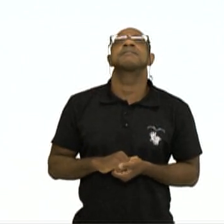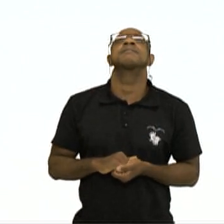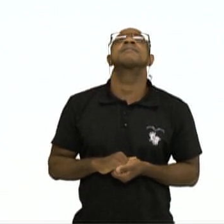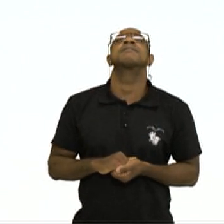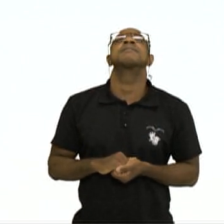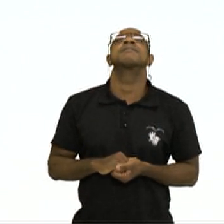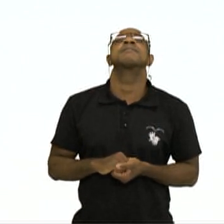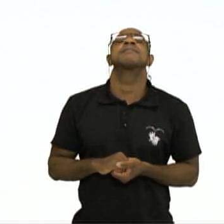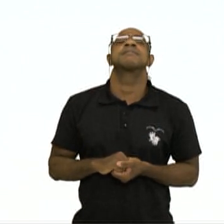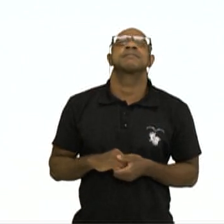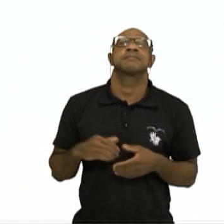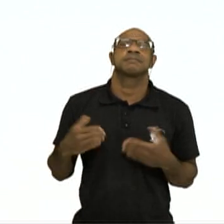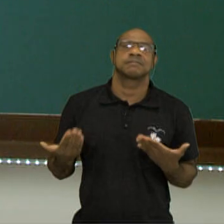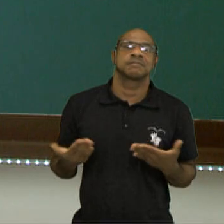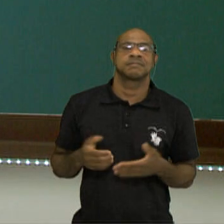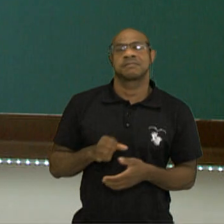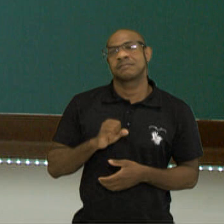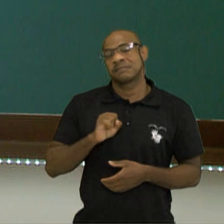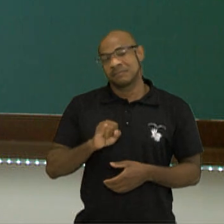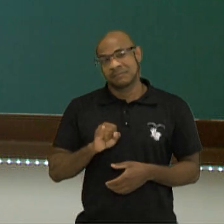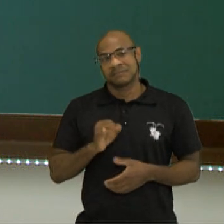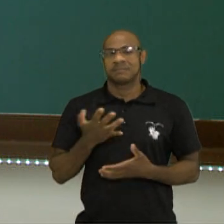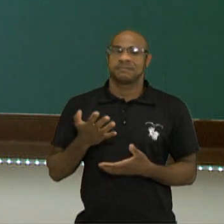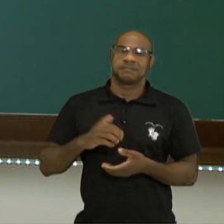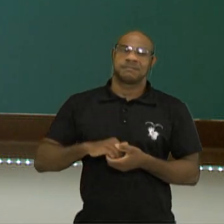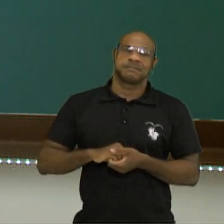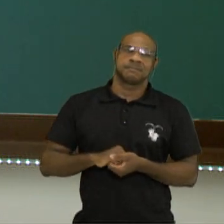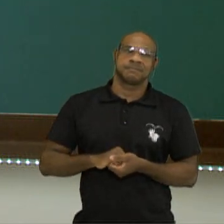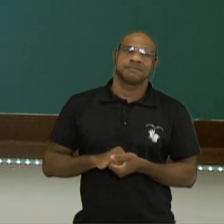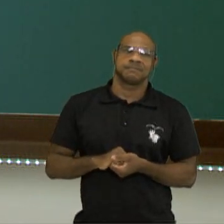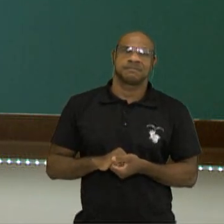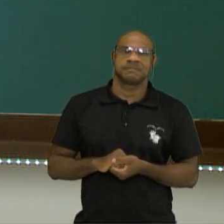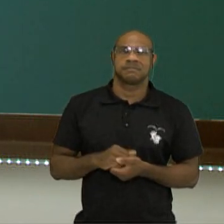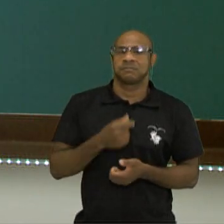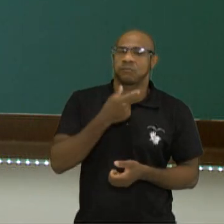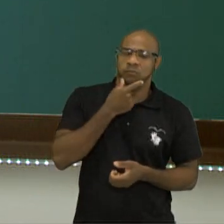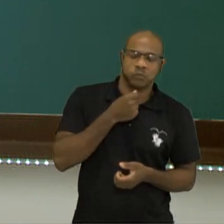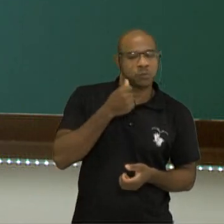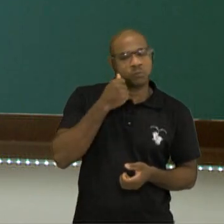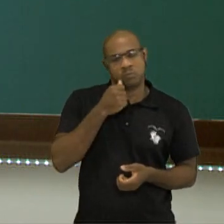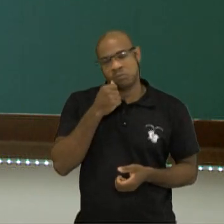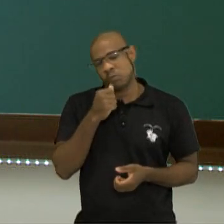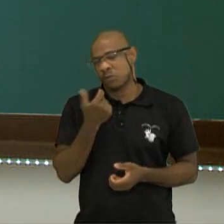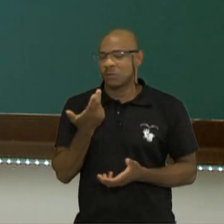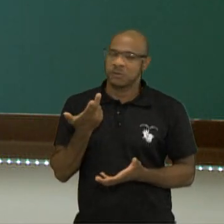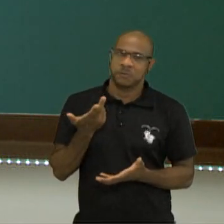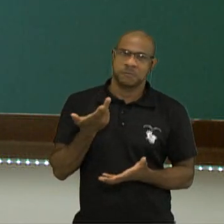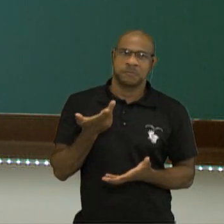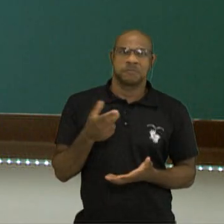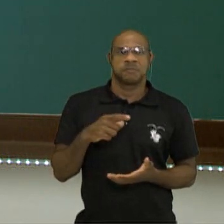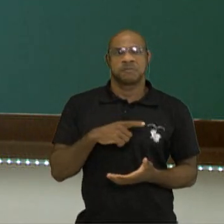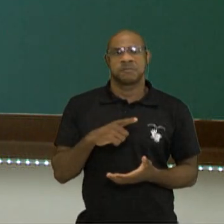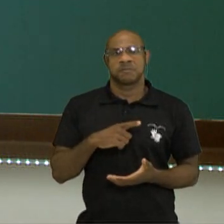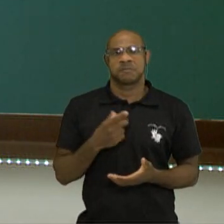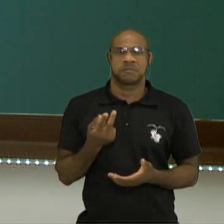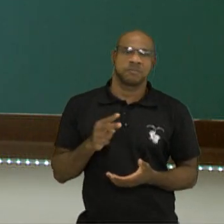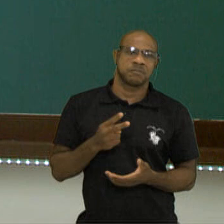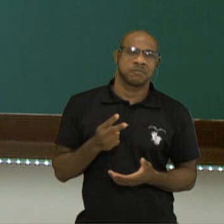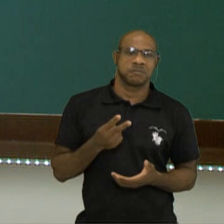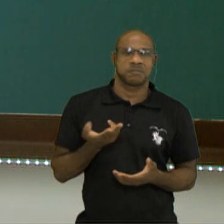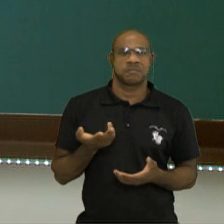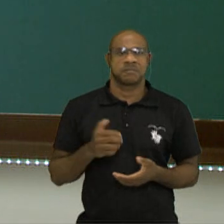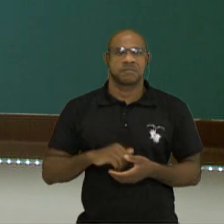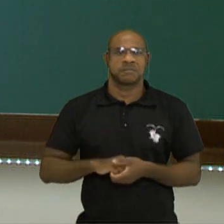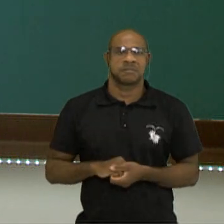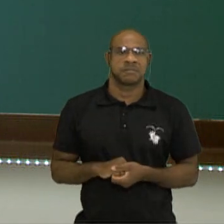her? Então, se fosse um homem ou uma mulher, por isso que a gente tem ali ask him or ask